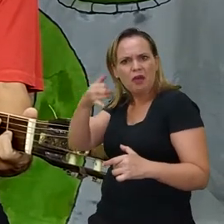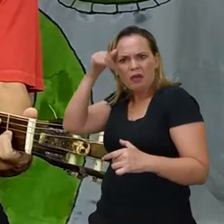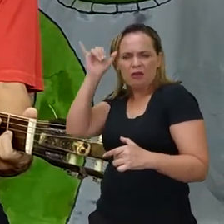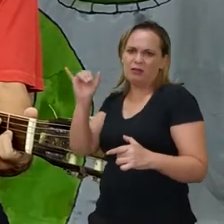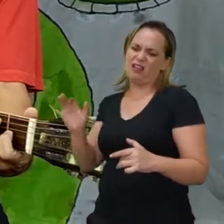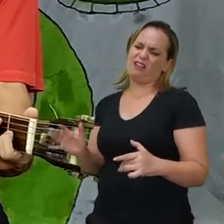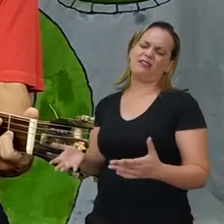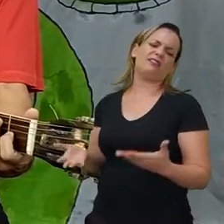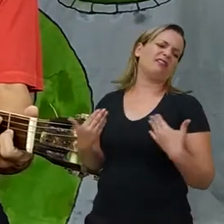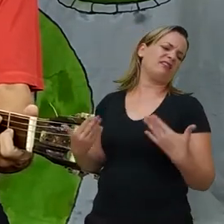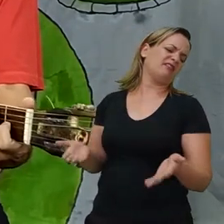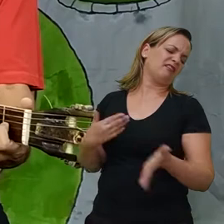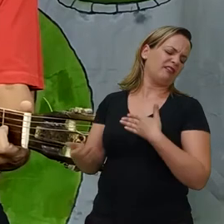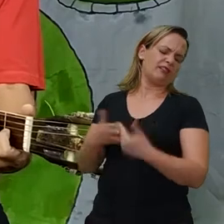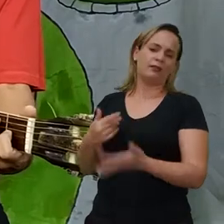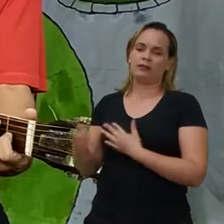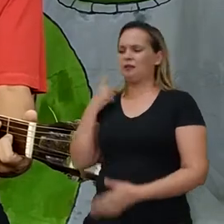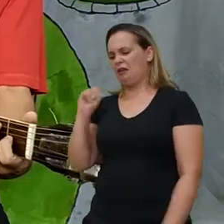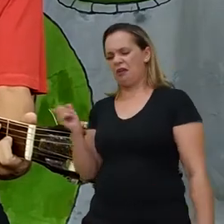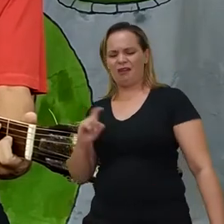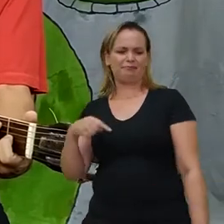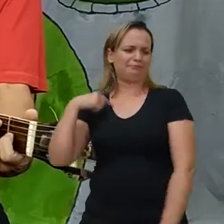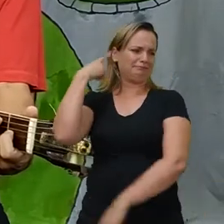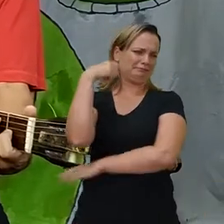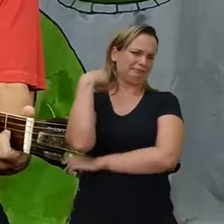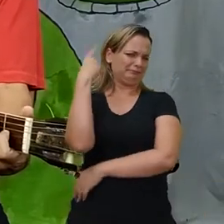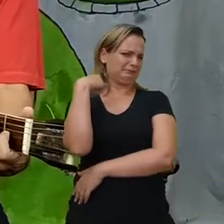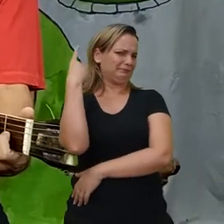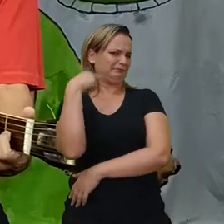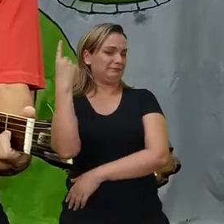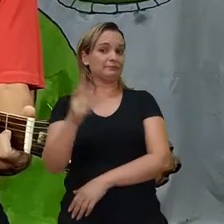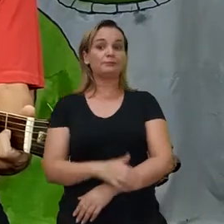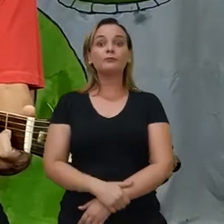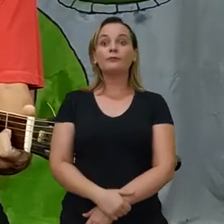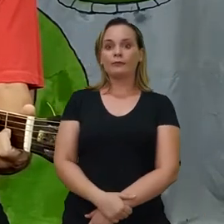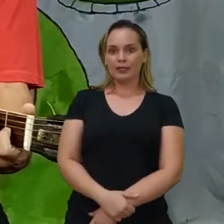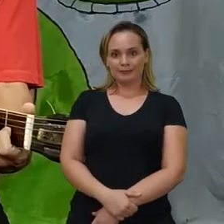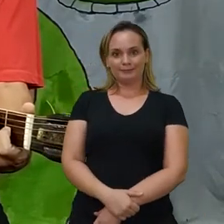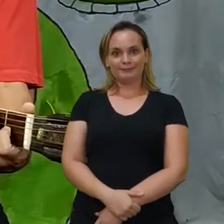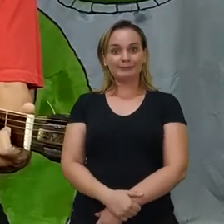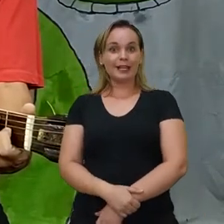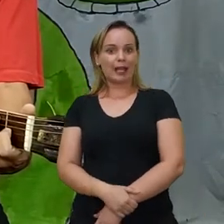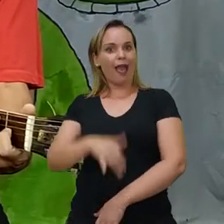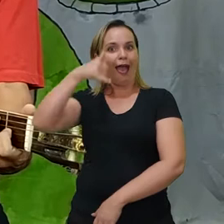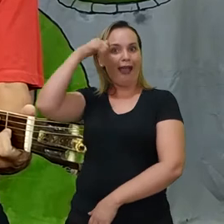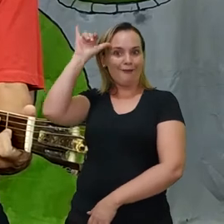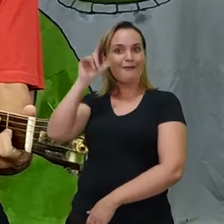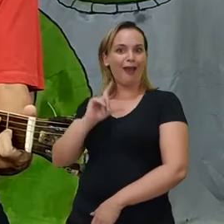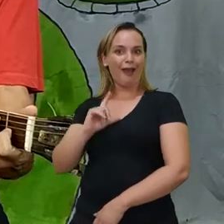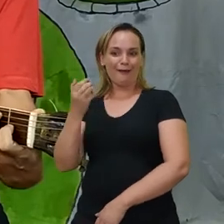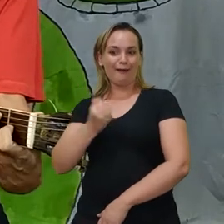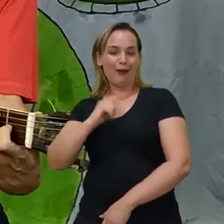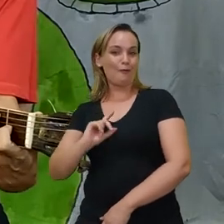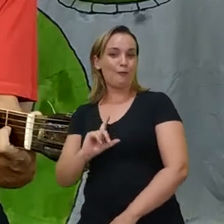que me faltava. Que ratinho mais doidinho. E a Dona Vaca se retirou, deixando ali